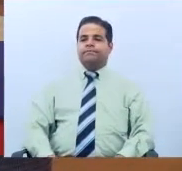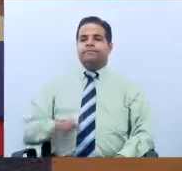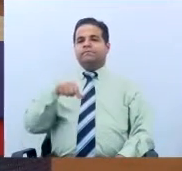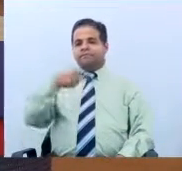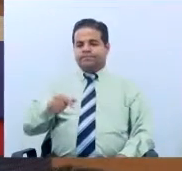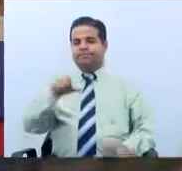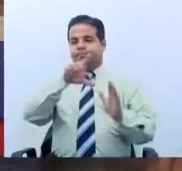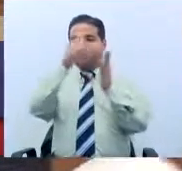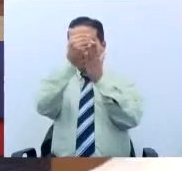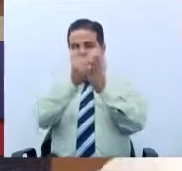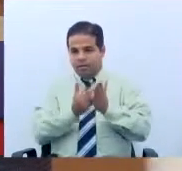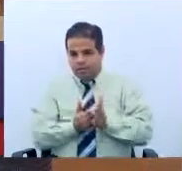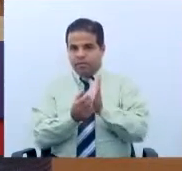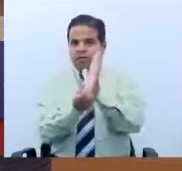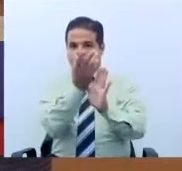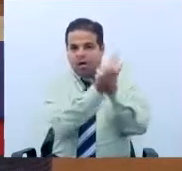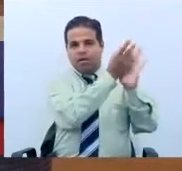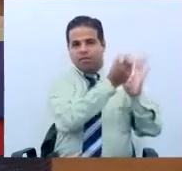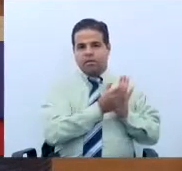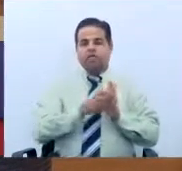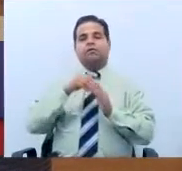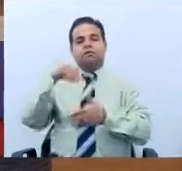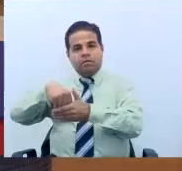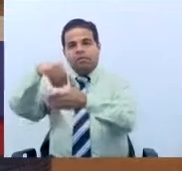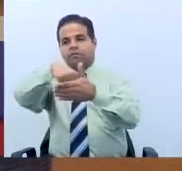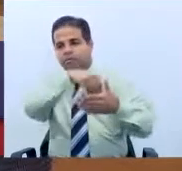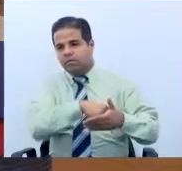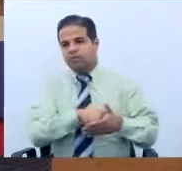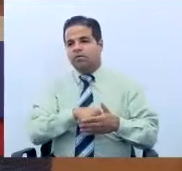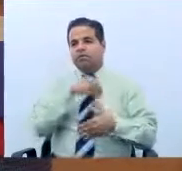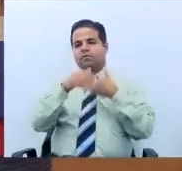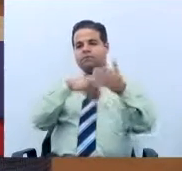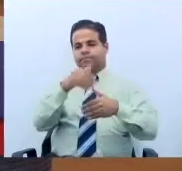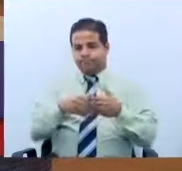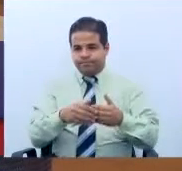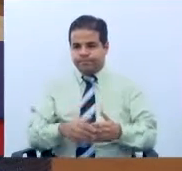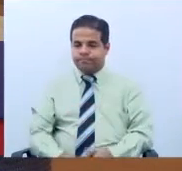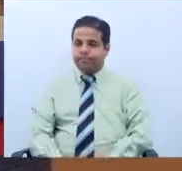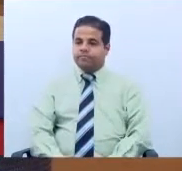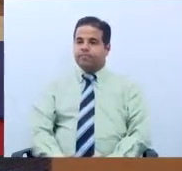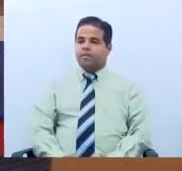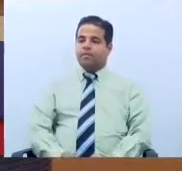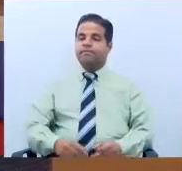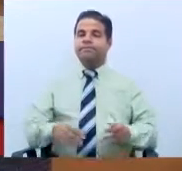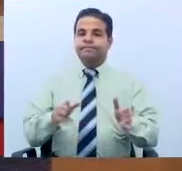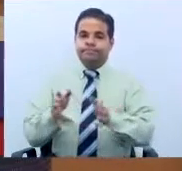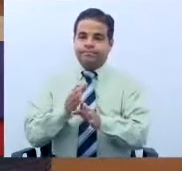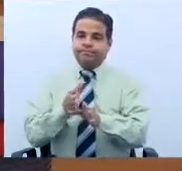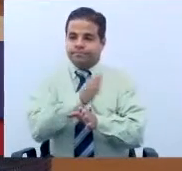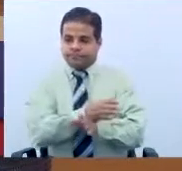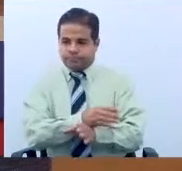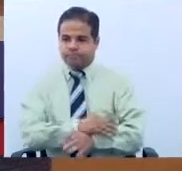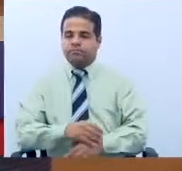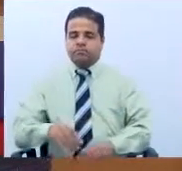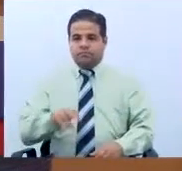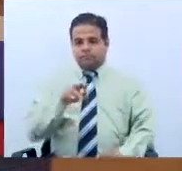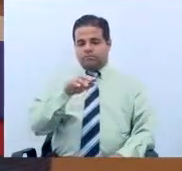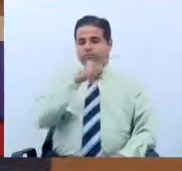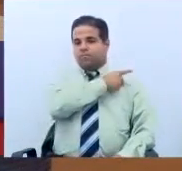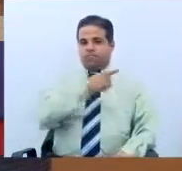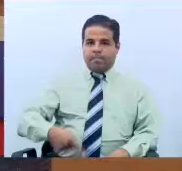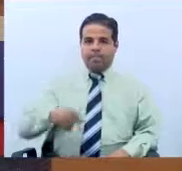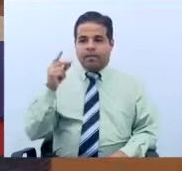sucessivas vezes, o Lula participando da eleição e eleito em 2002. Né? A direita golpista, que